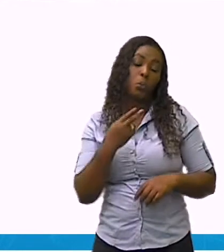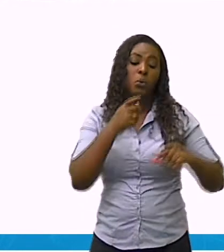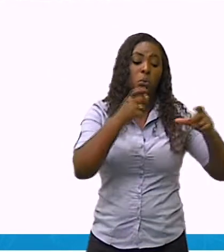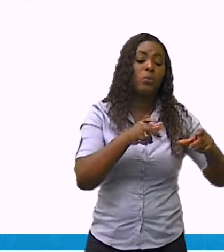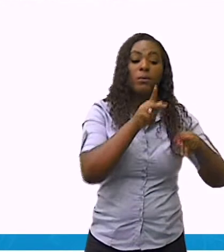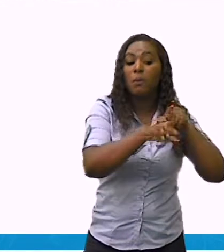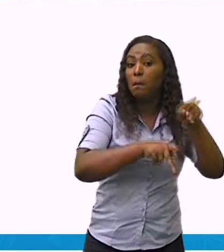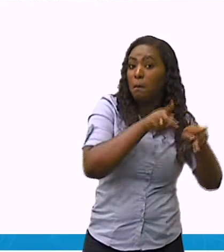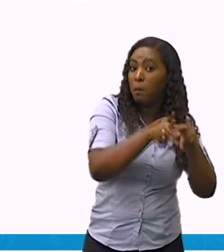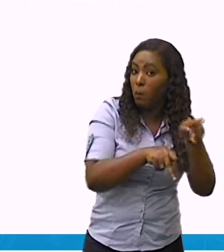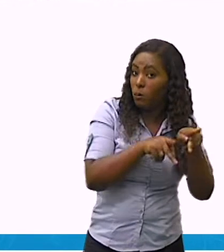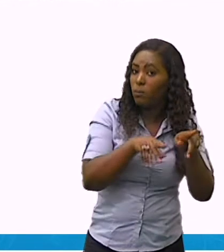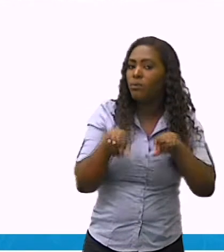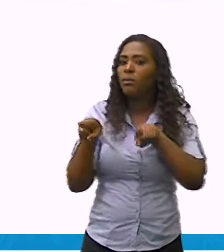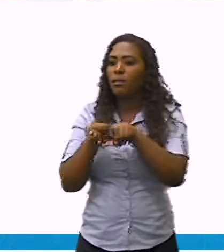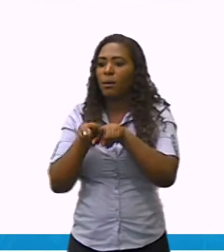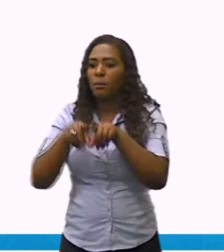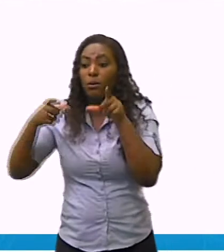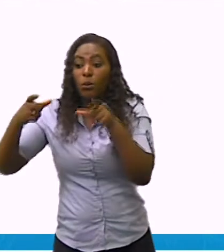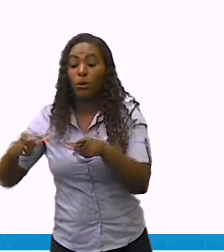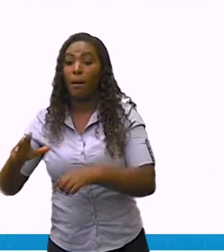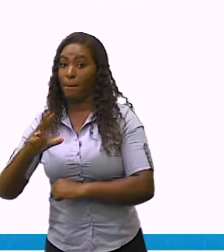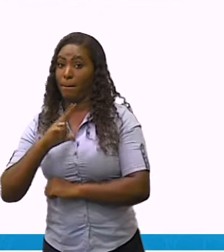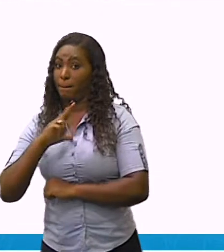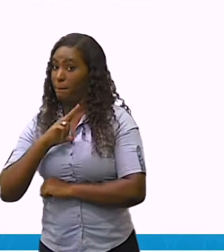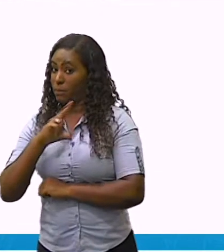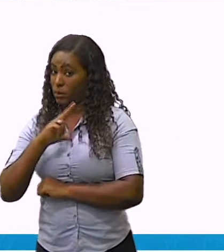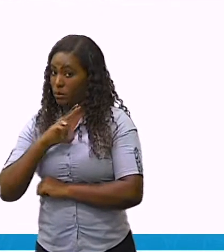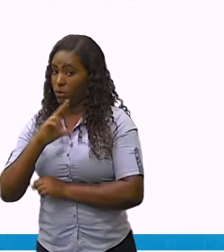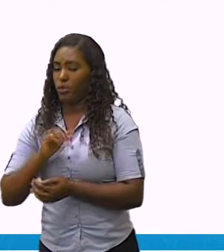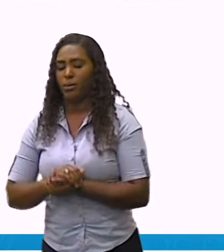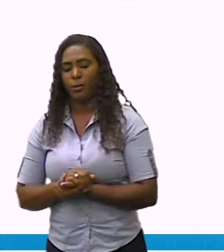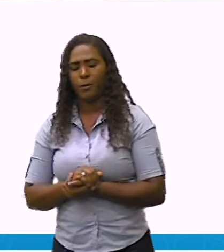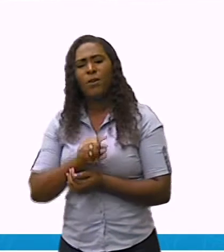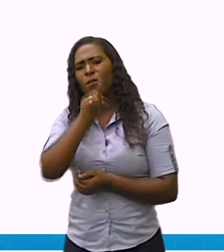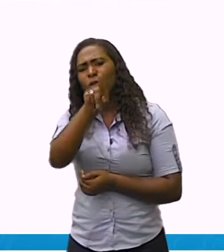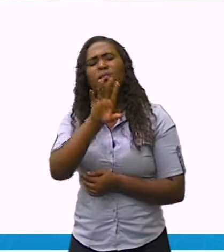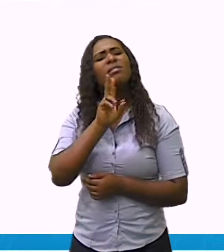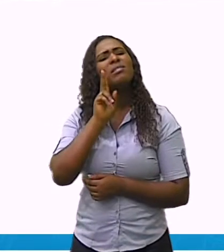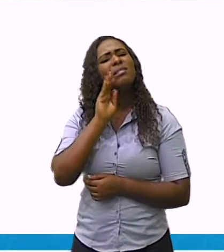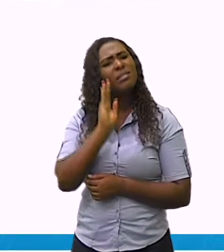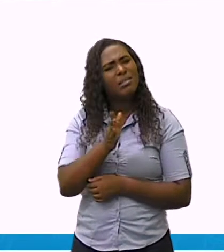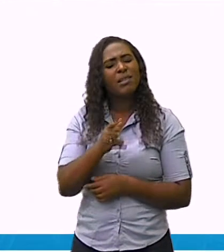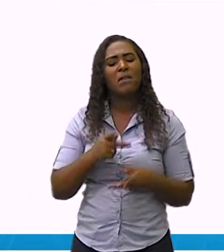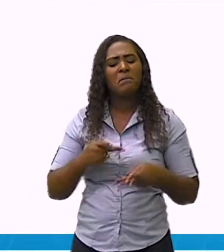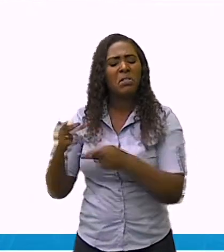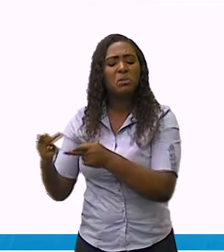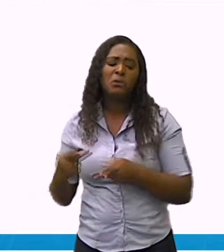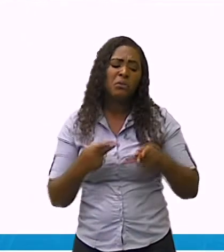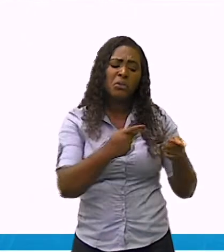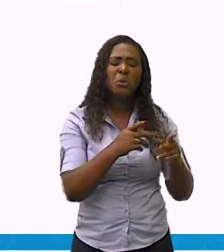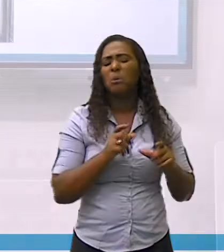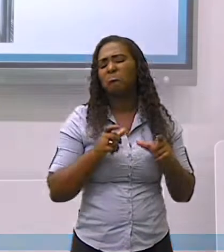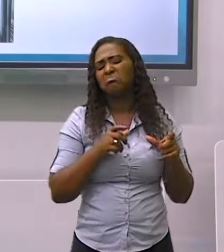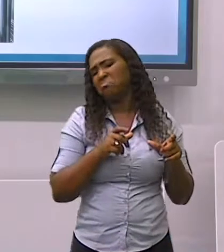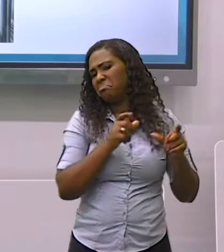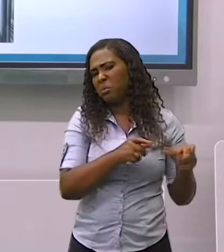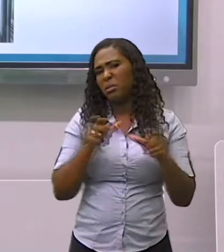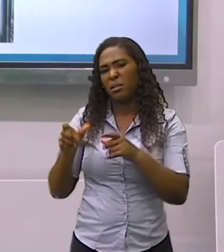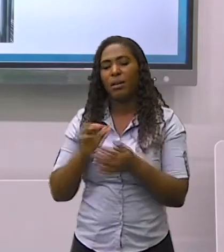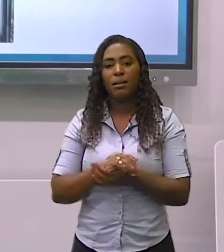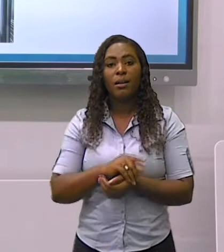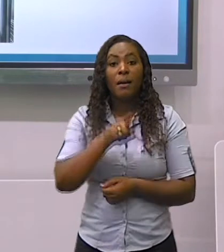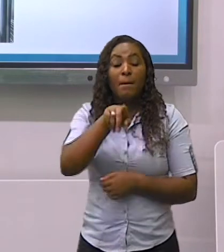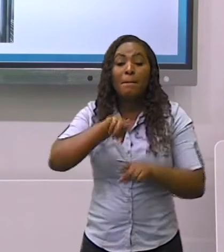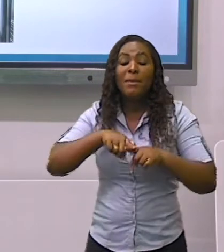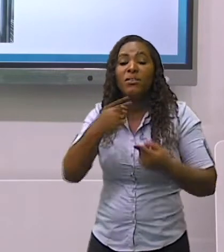frequentou diferentes espaços, como estes. Mas será que você compreende a diferença entre estes